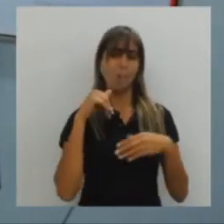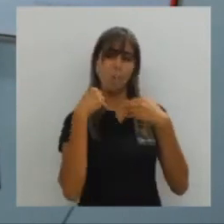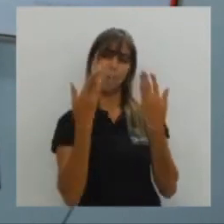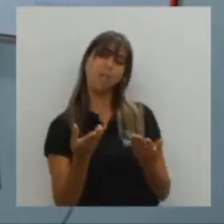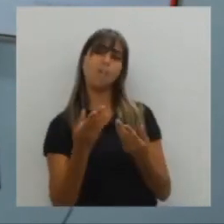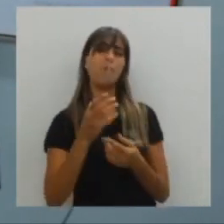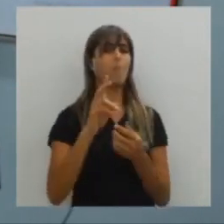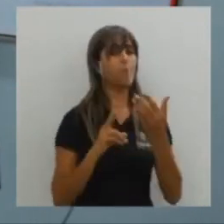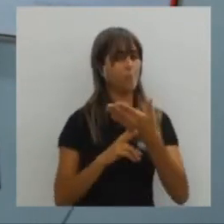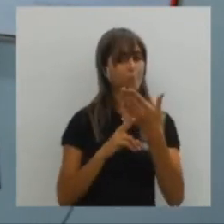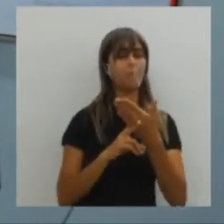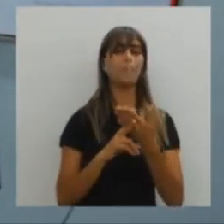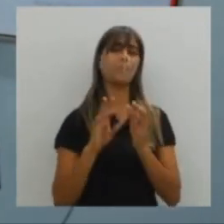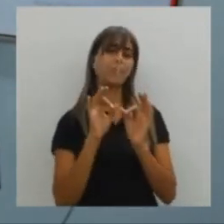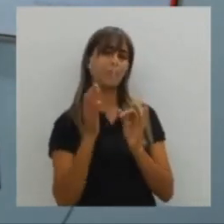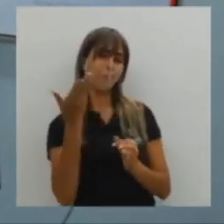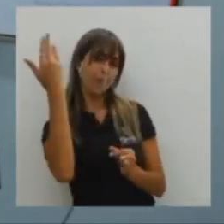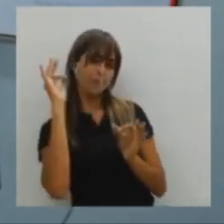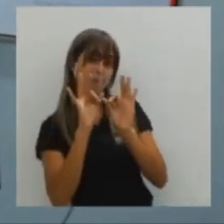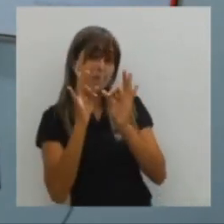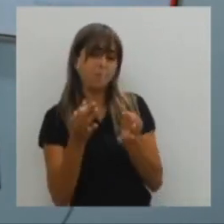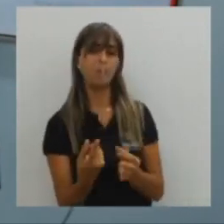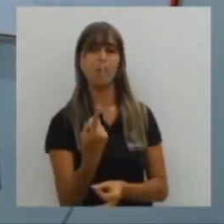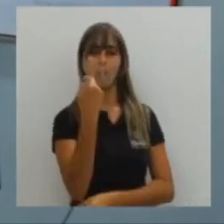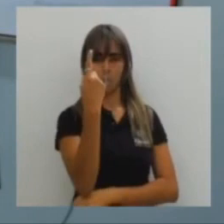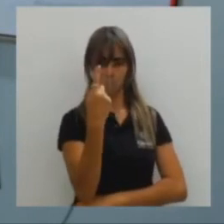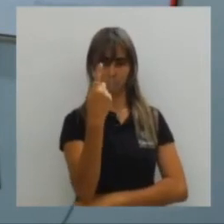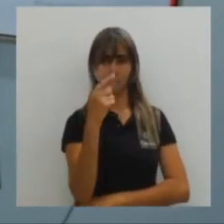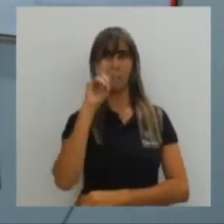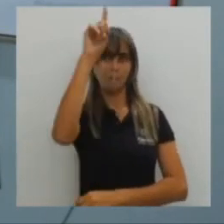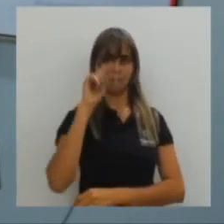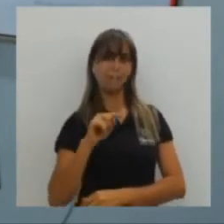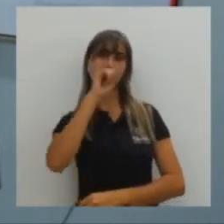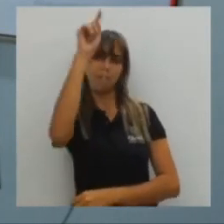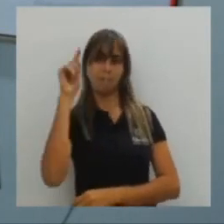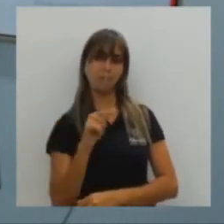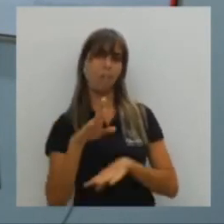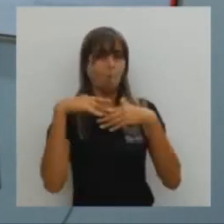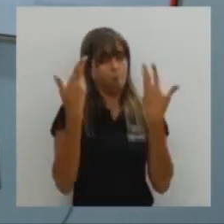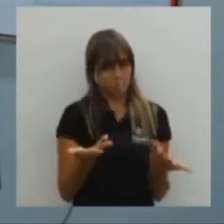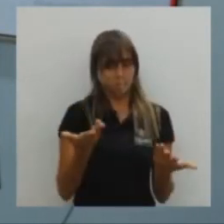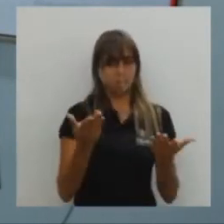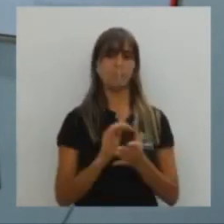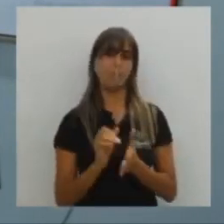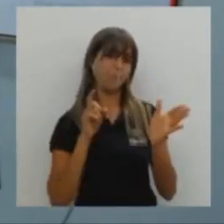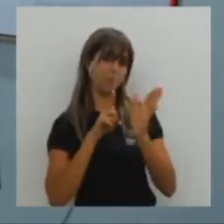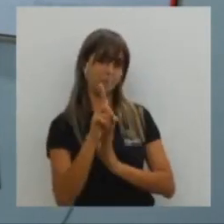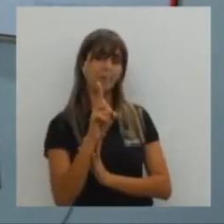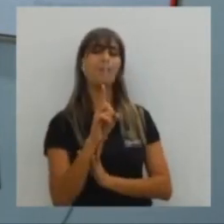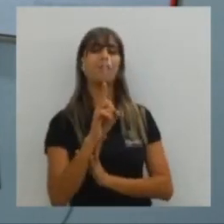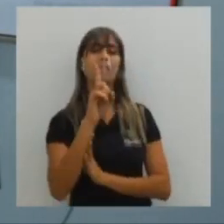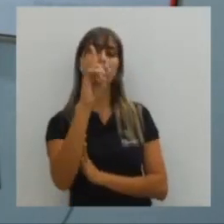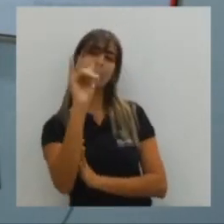é o verbo auxiliar do passado simples? Eu só tenho um, para negar e para perguntar. Qual que seria? É o did, tá